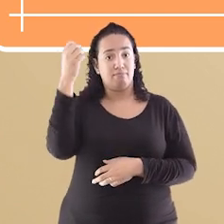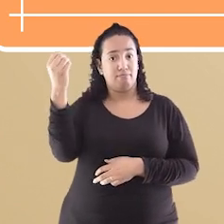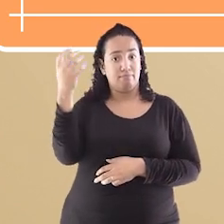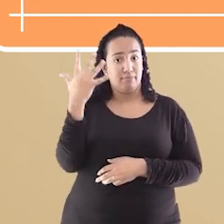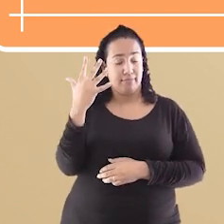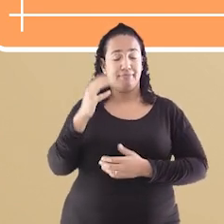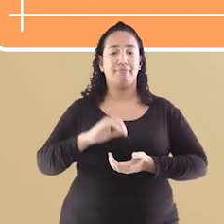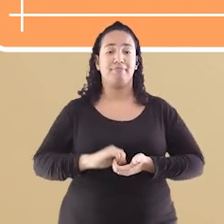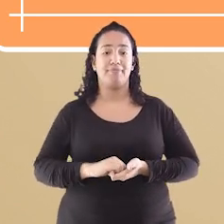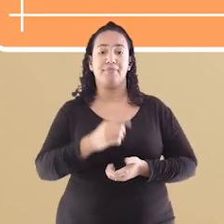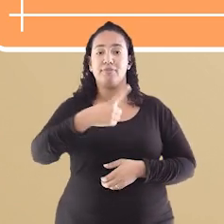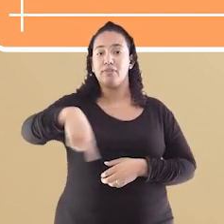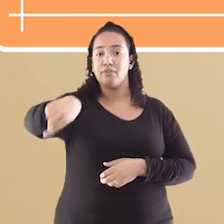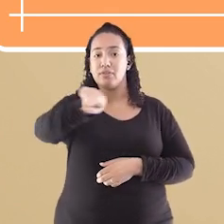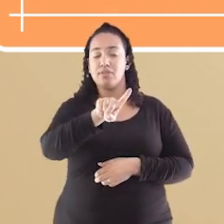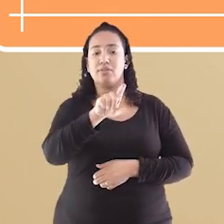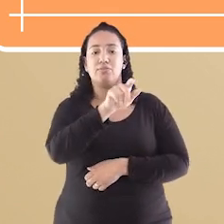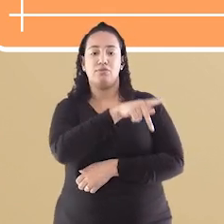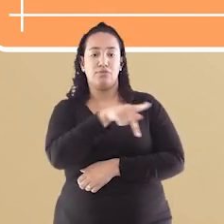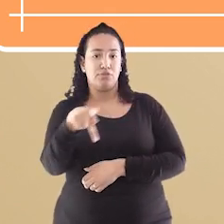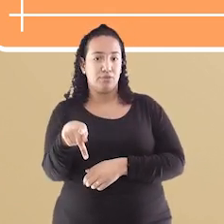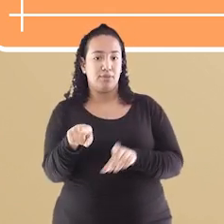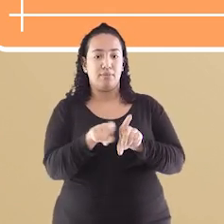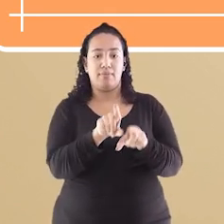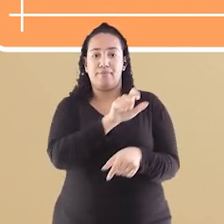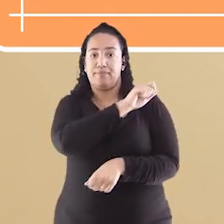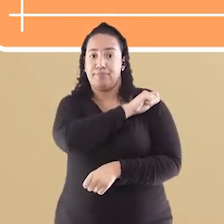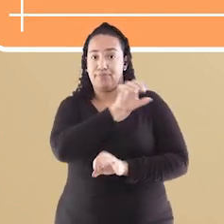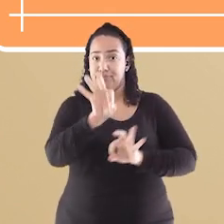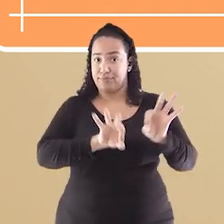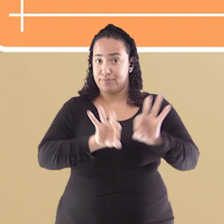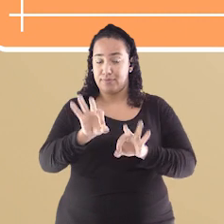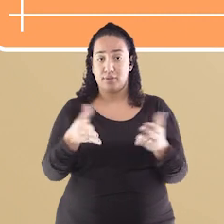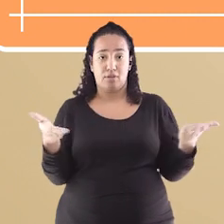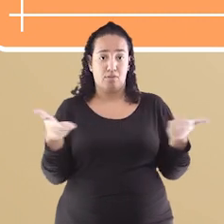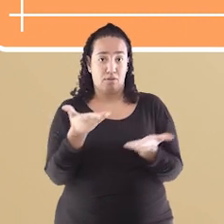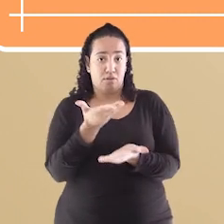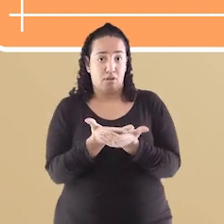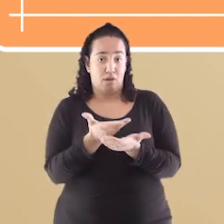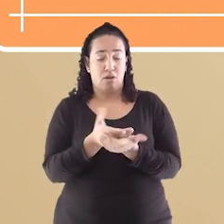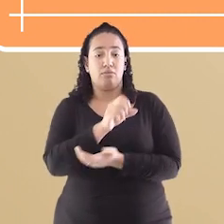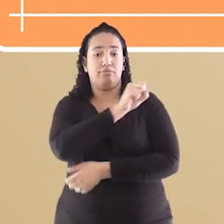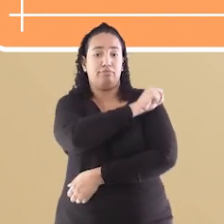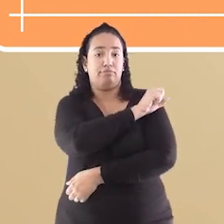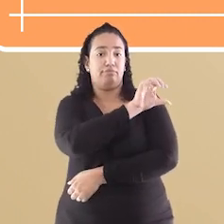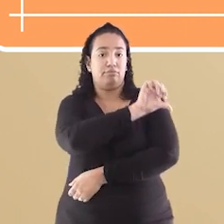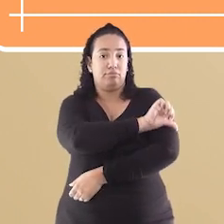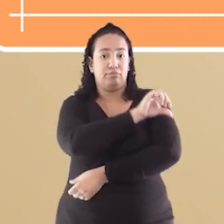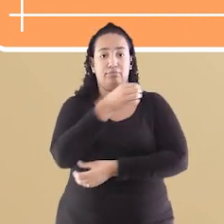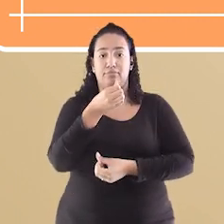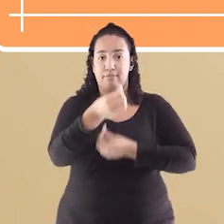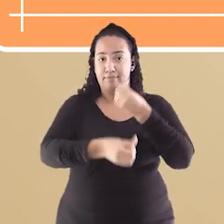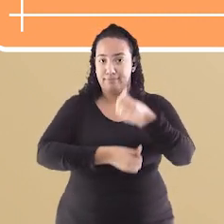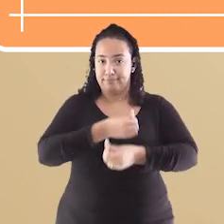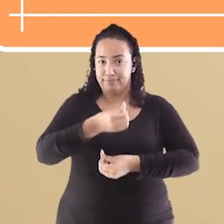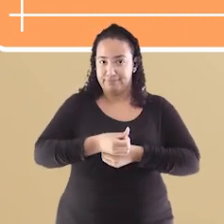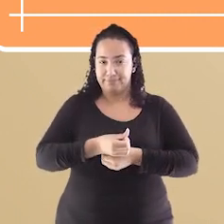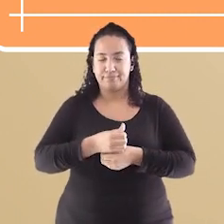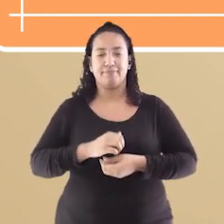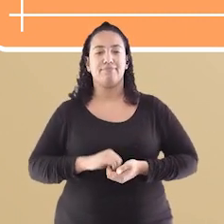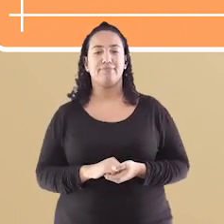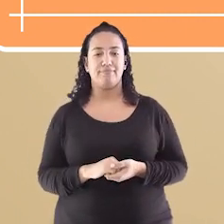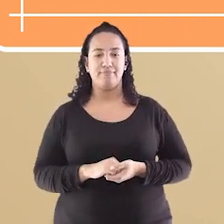vocês, estudantes e professores da rede, possam se organizar, essa é uma aula do 8º e 9º anos da EJA, a Educação de